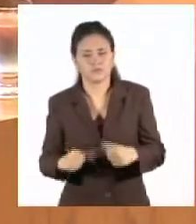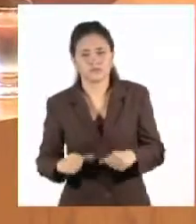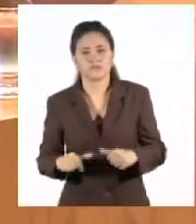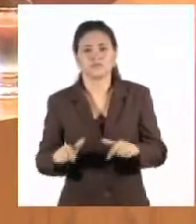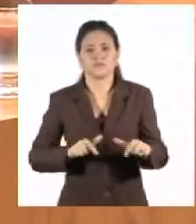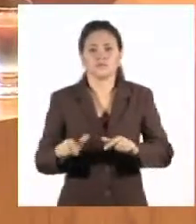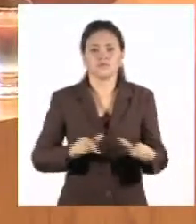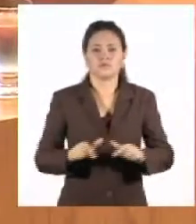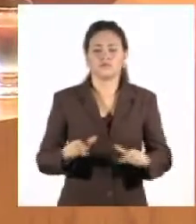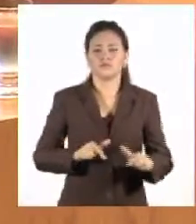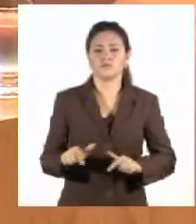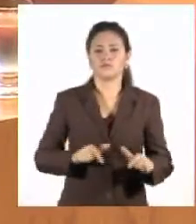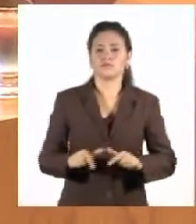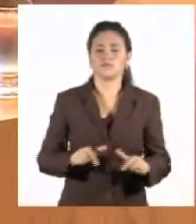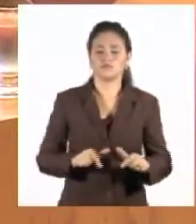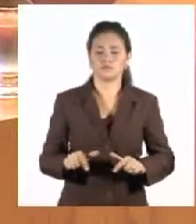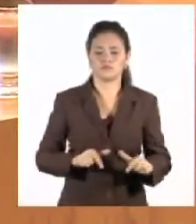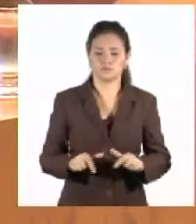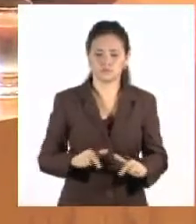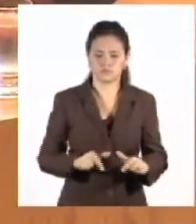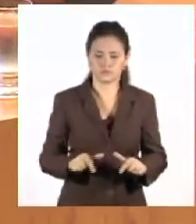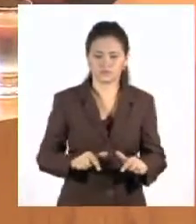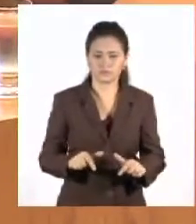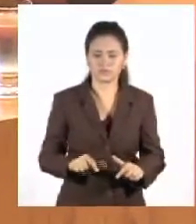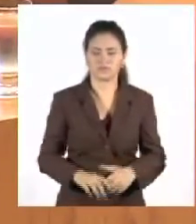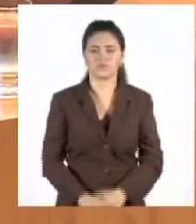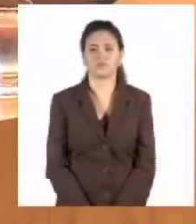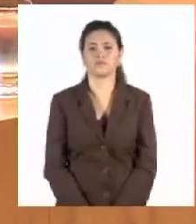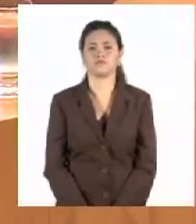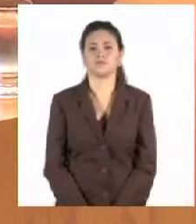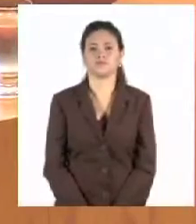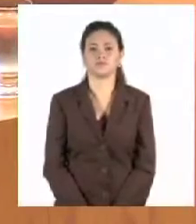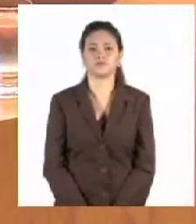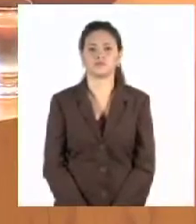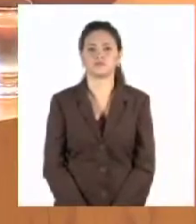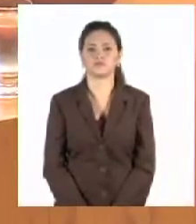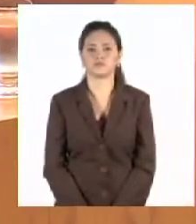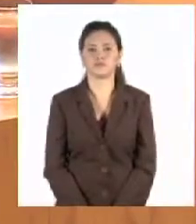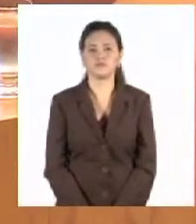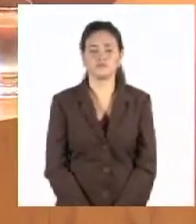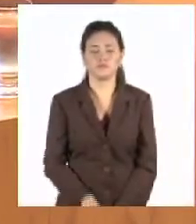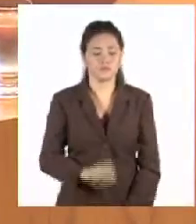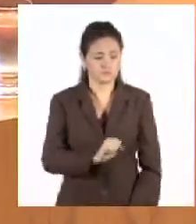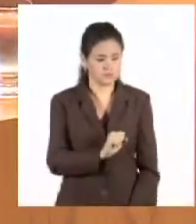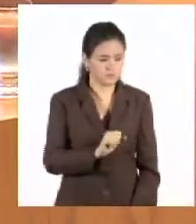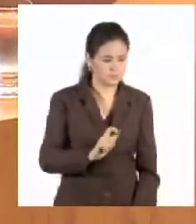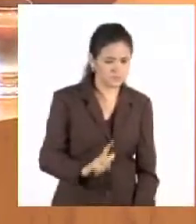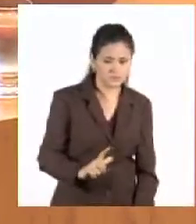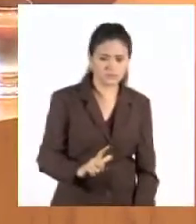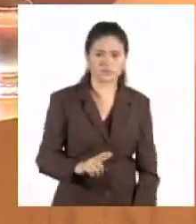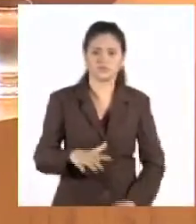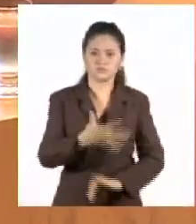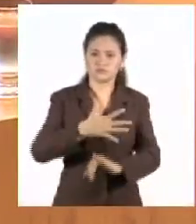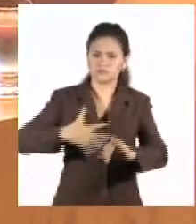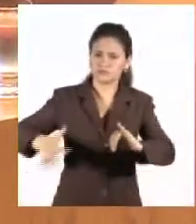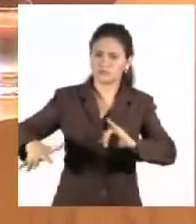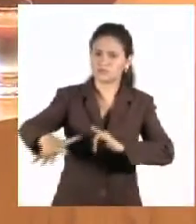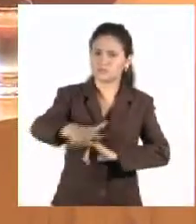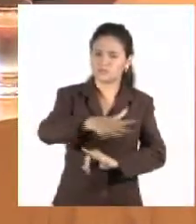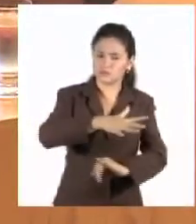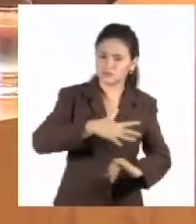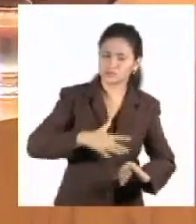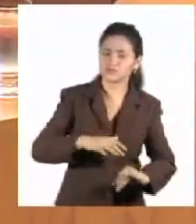de fomento realmente essa condição de limites do município de São Luís com os demais municípios da Grande Ilha.